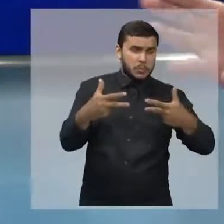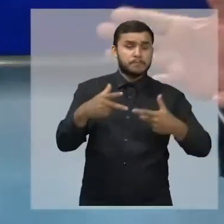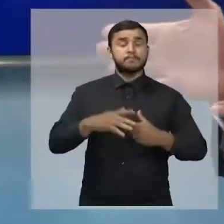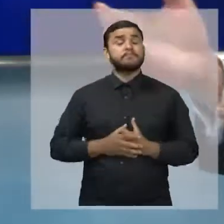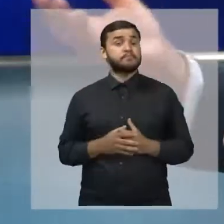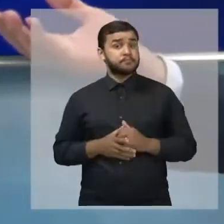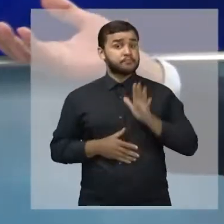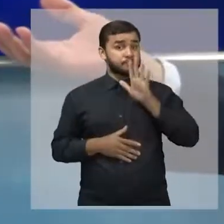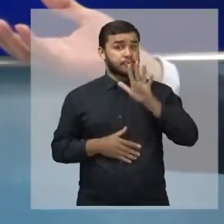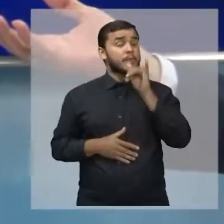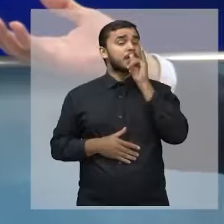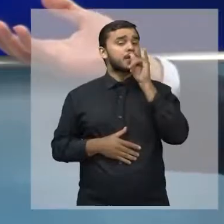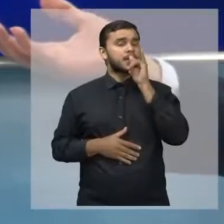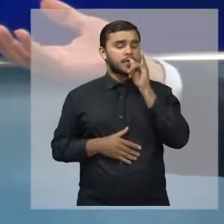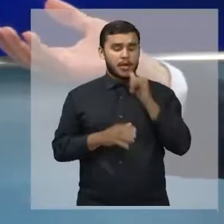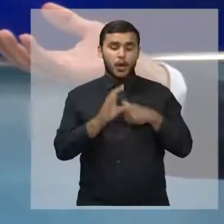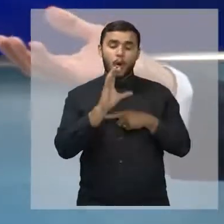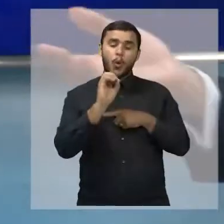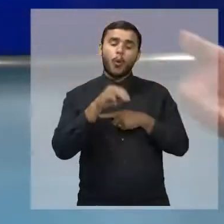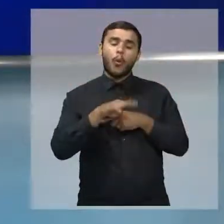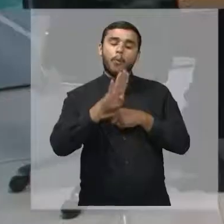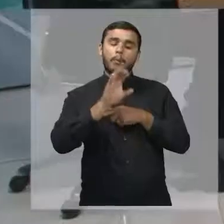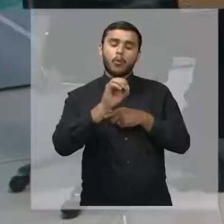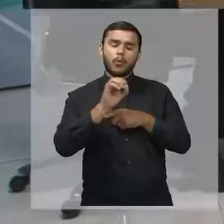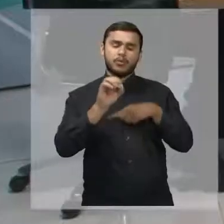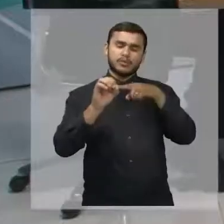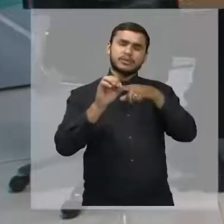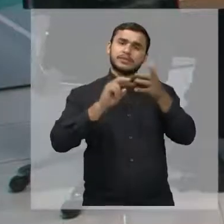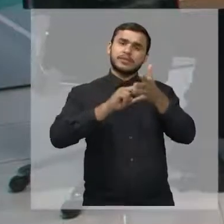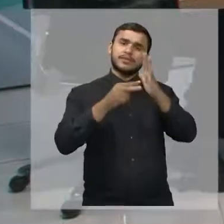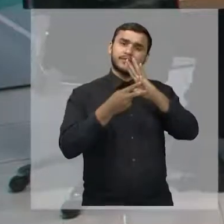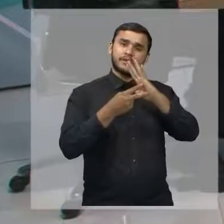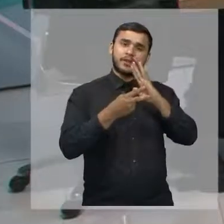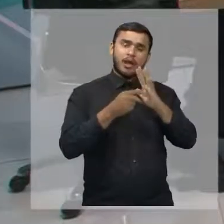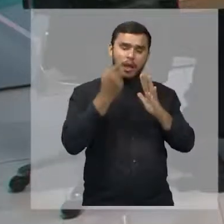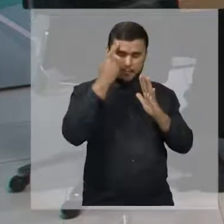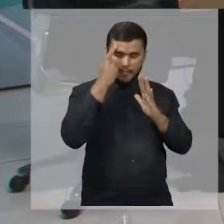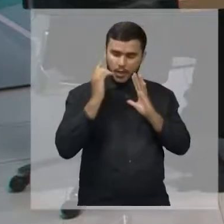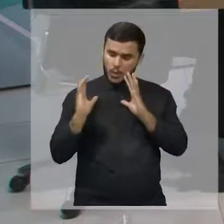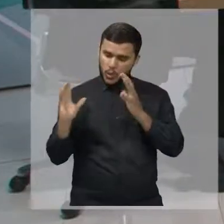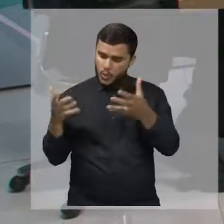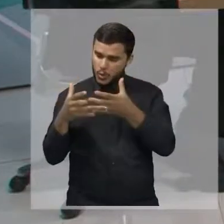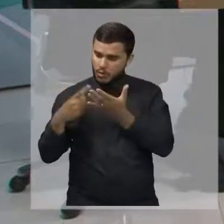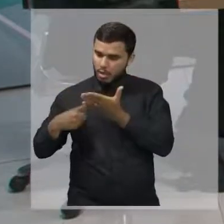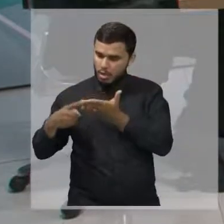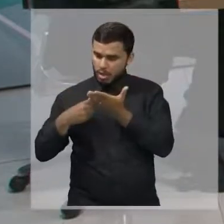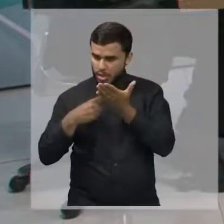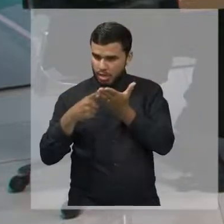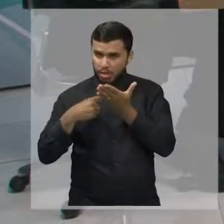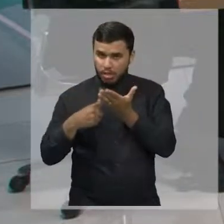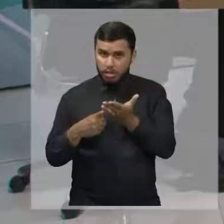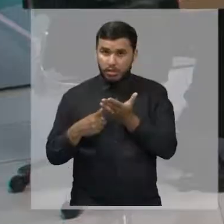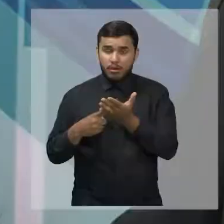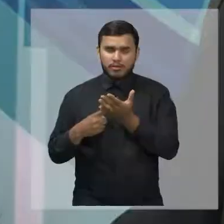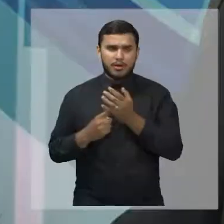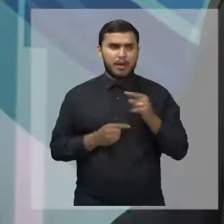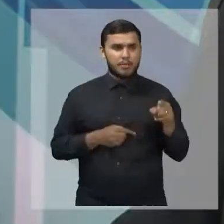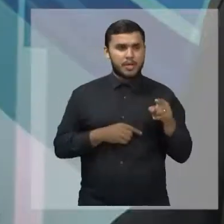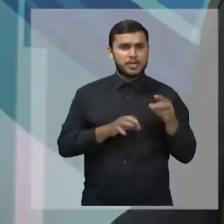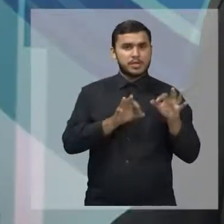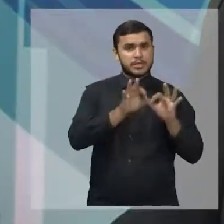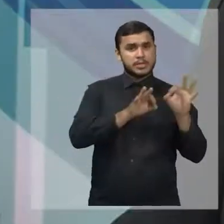Cabe-se perfeitamente essa analogia ao que está acontecendo com a política brasileira. Afinal de contas, hoje você tem aí uma